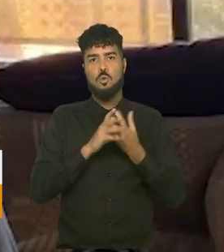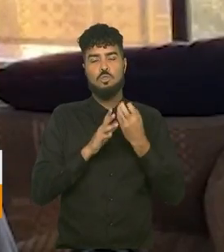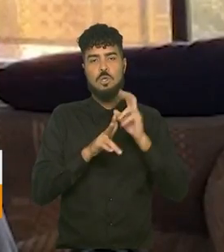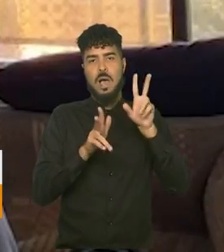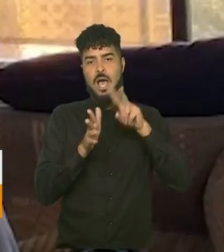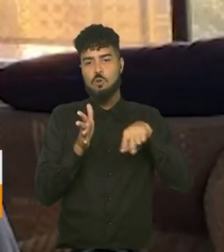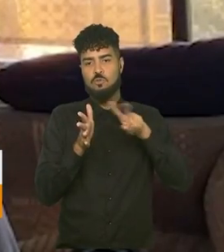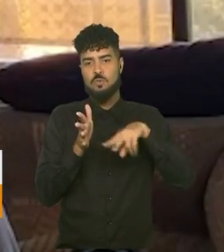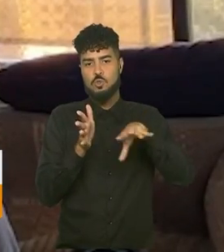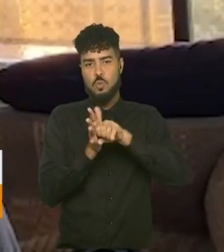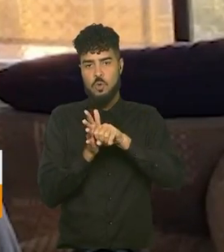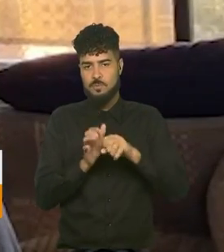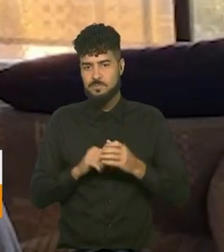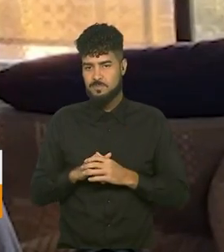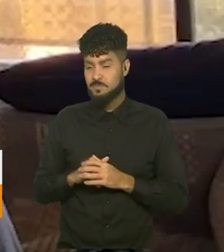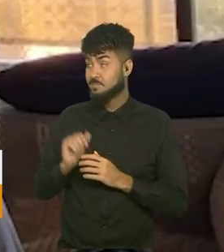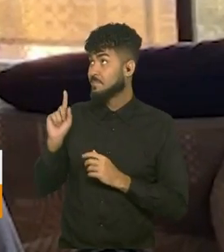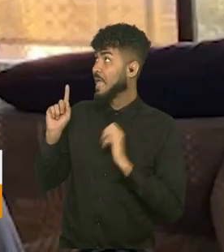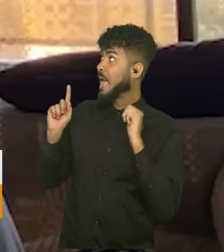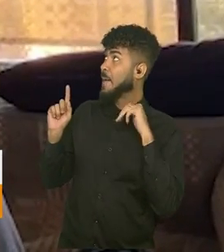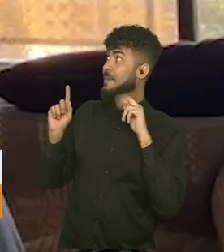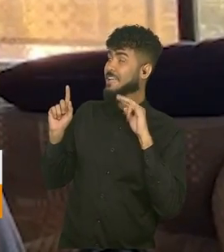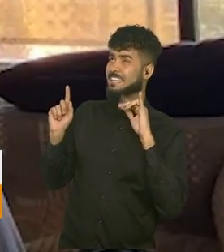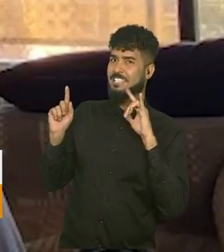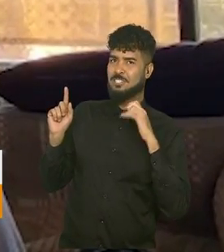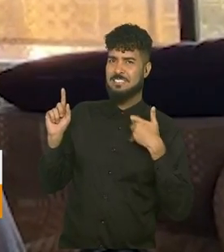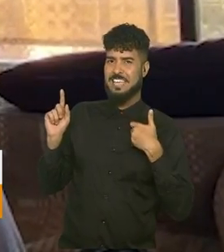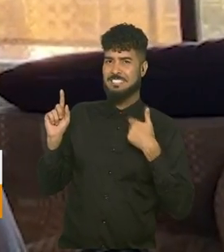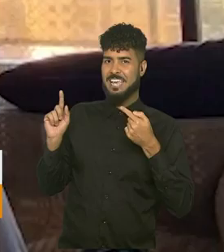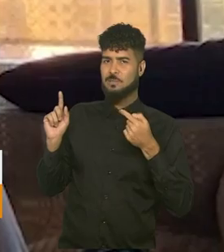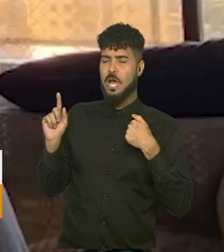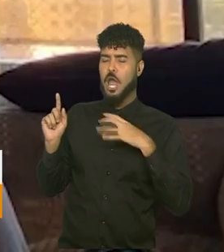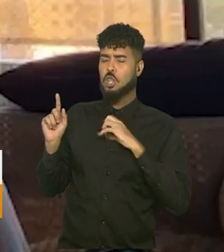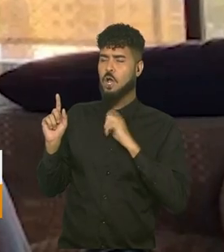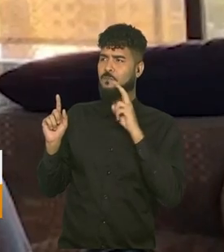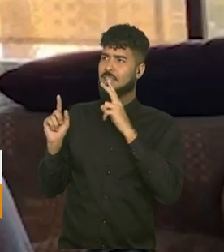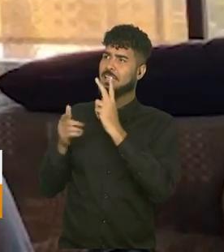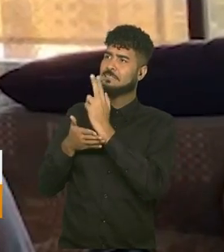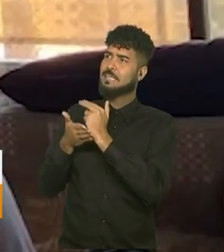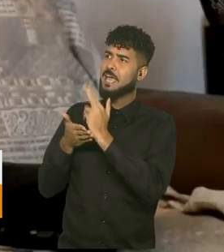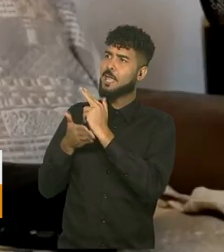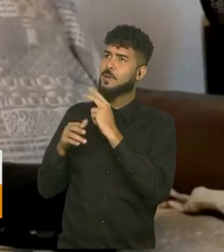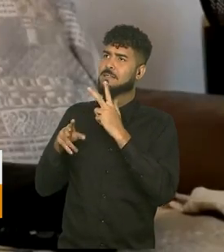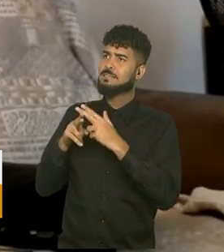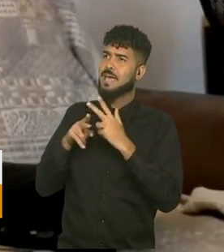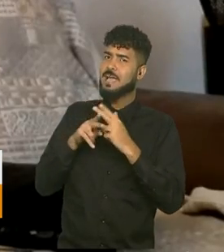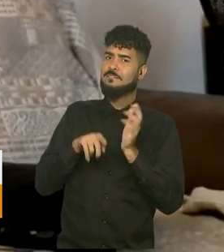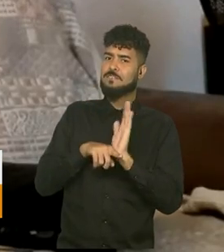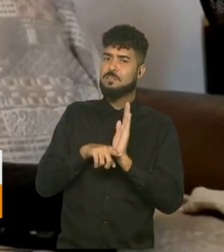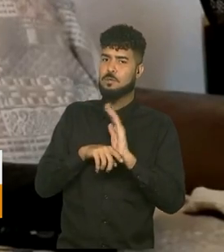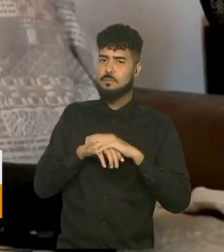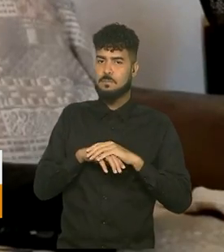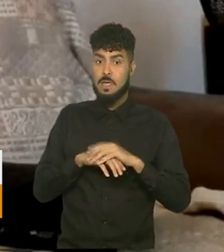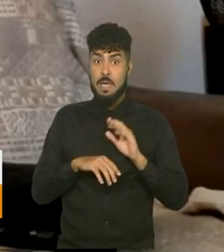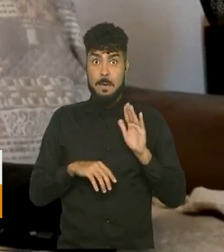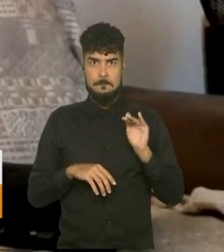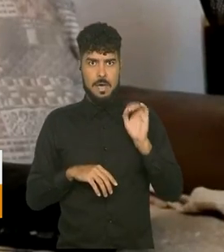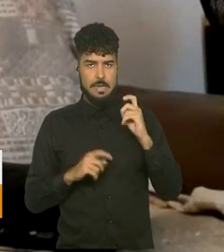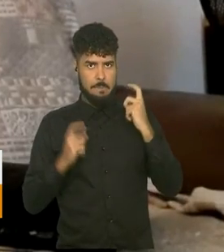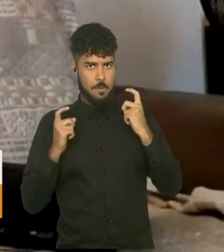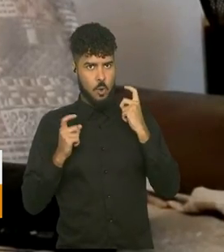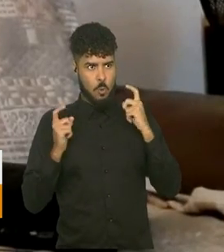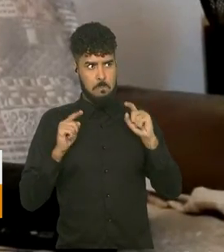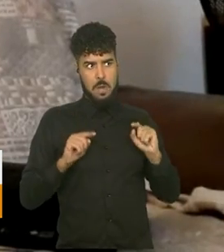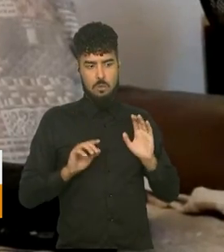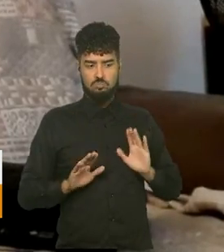A Amarilis tem 7 anos e adora assistir desenhos, séries e filmes. Zelosa e preocupada, a mãe